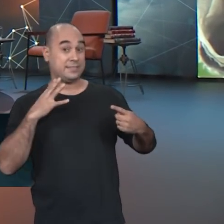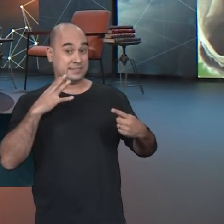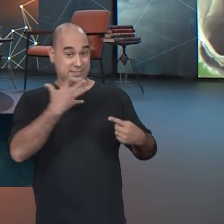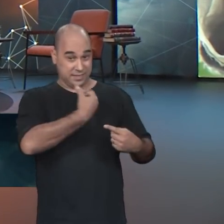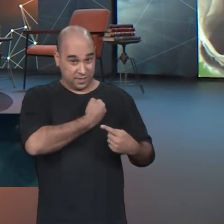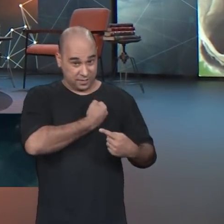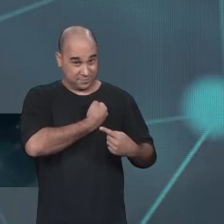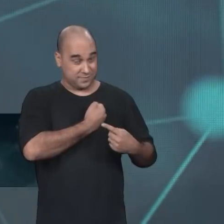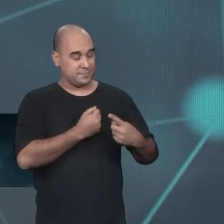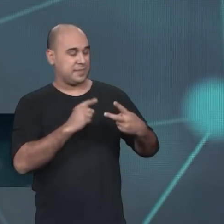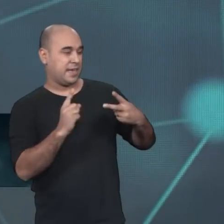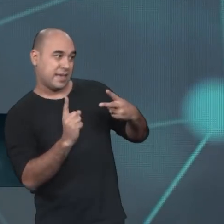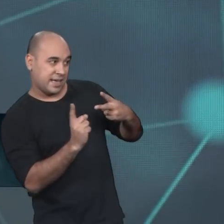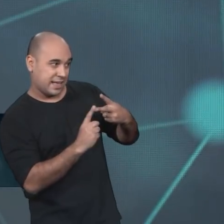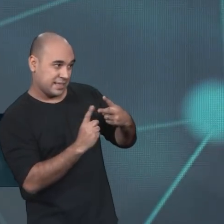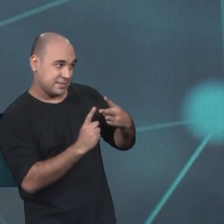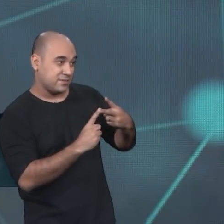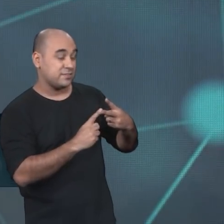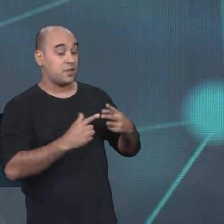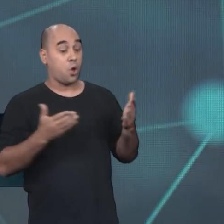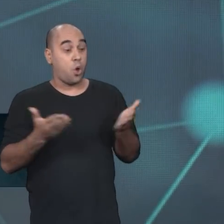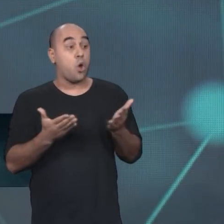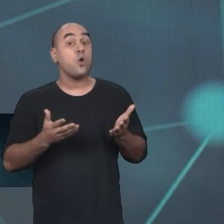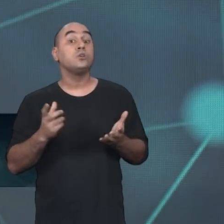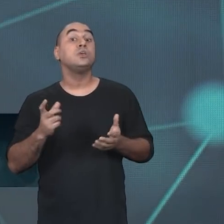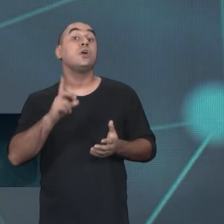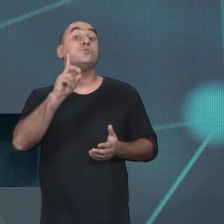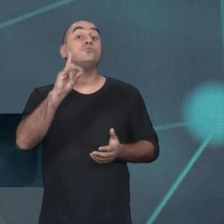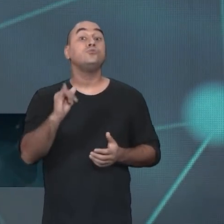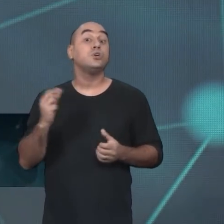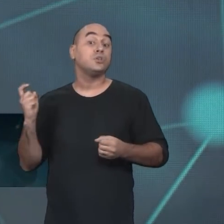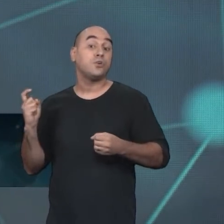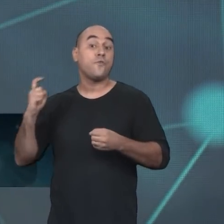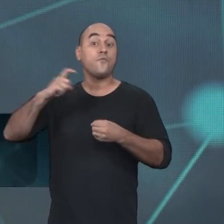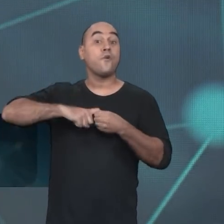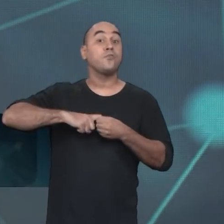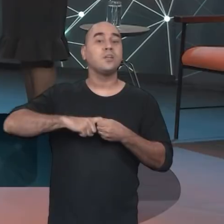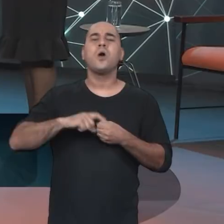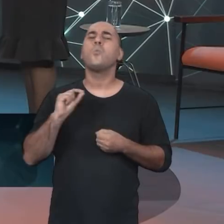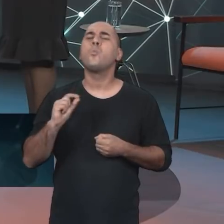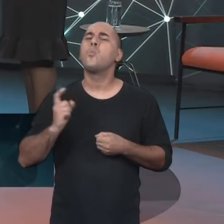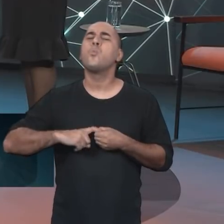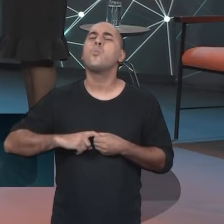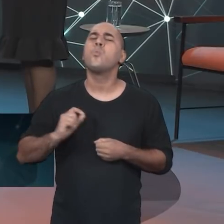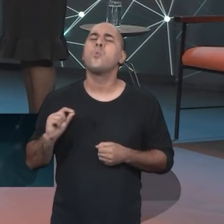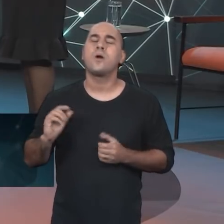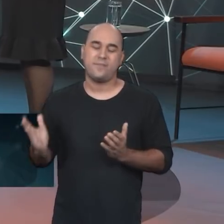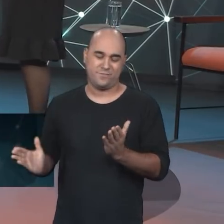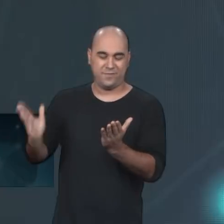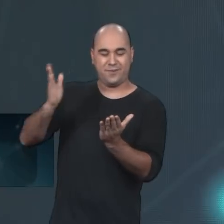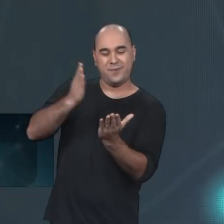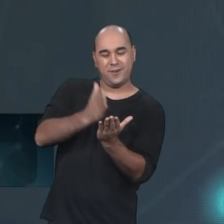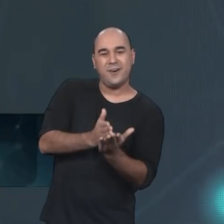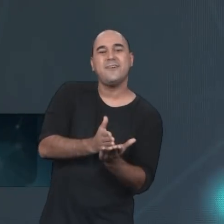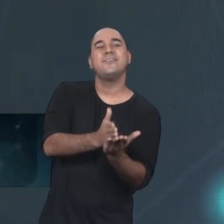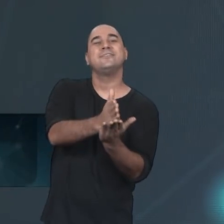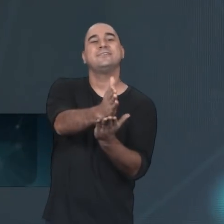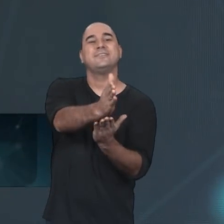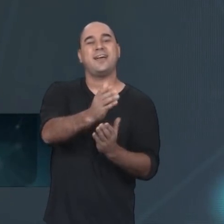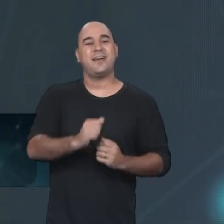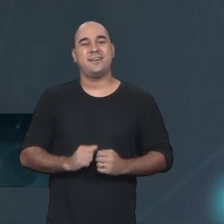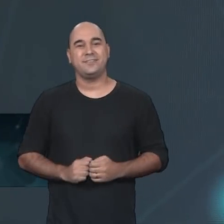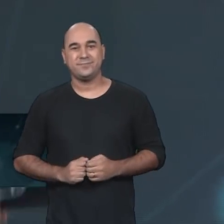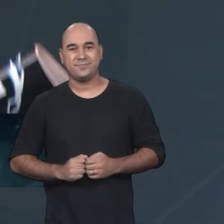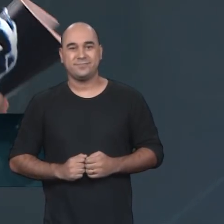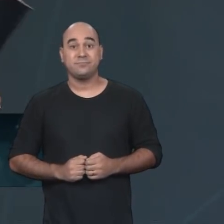aí depois, hoje é o dia de voltar. Muito legal. Olha, Salva-me tem bastante a ver, obviamente, com Jesus